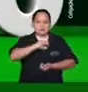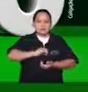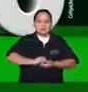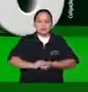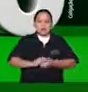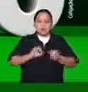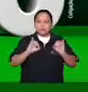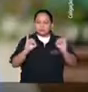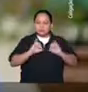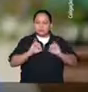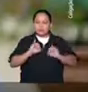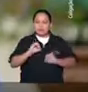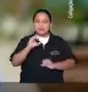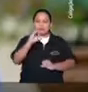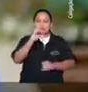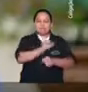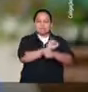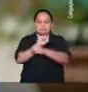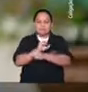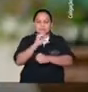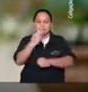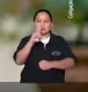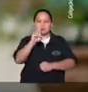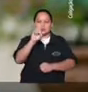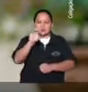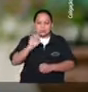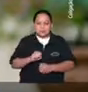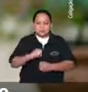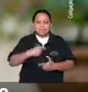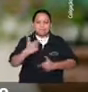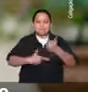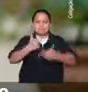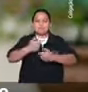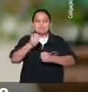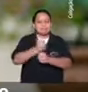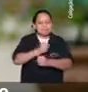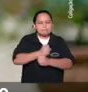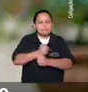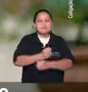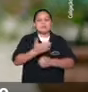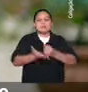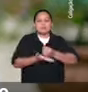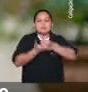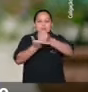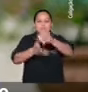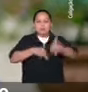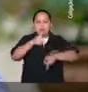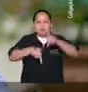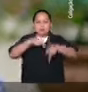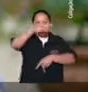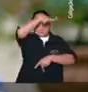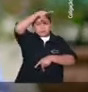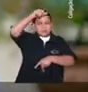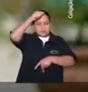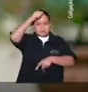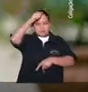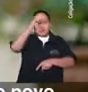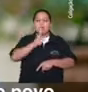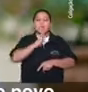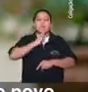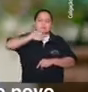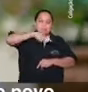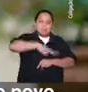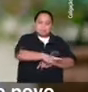Wilson Lima, número 20. Olá, eu sou o defensor Carlos Almeida e trabalho há mais de 13 anos no interesse da população de nosso